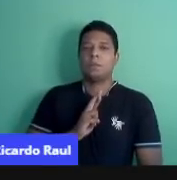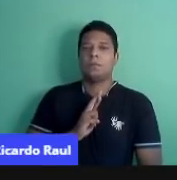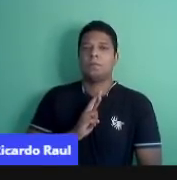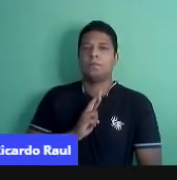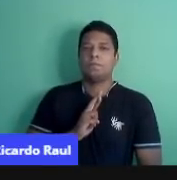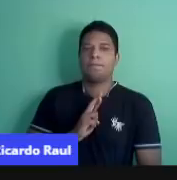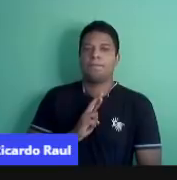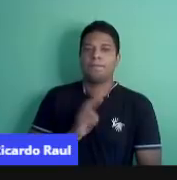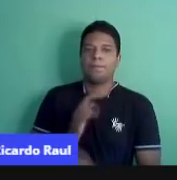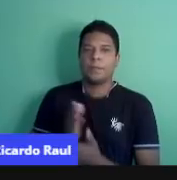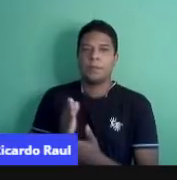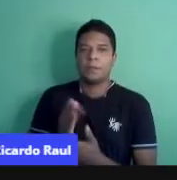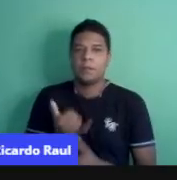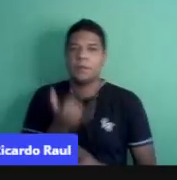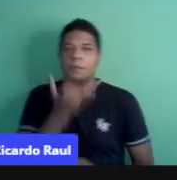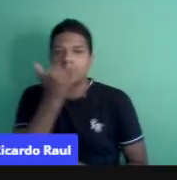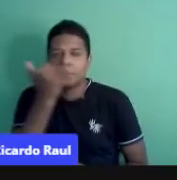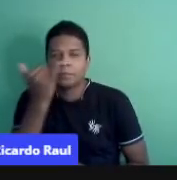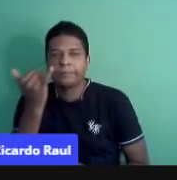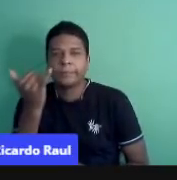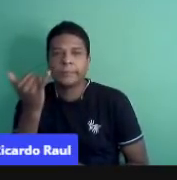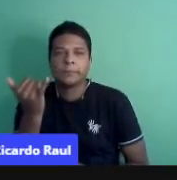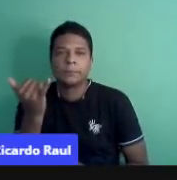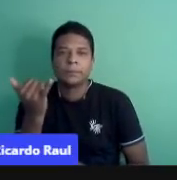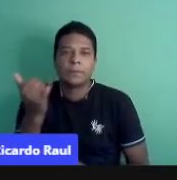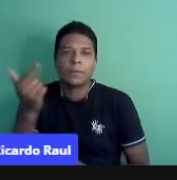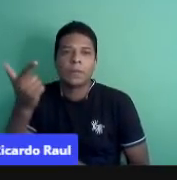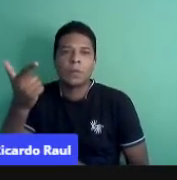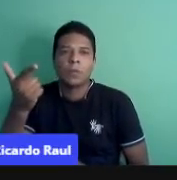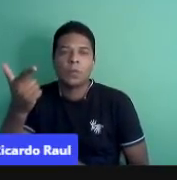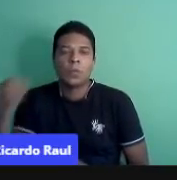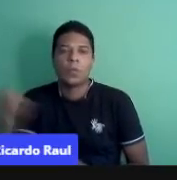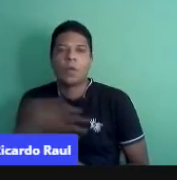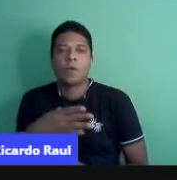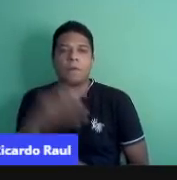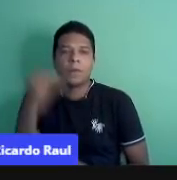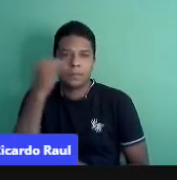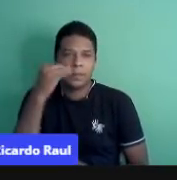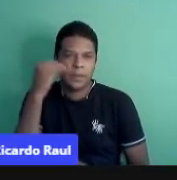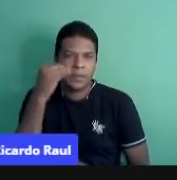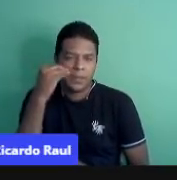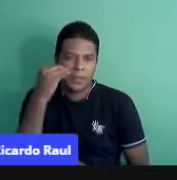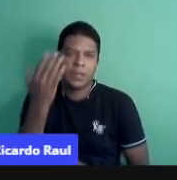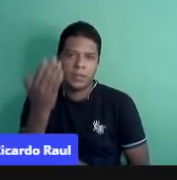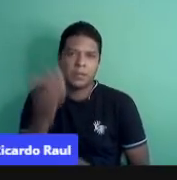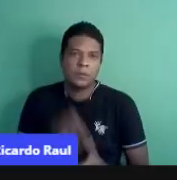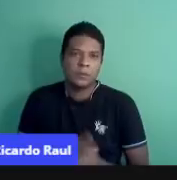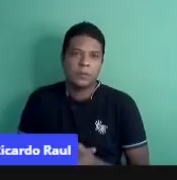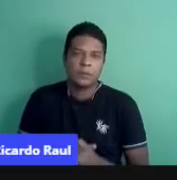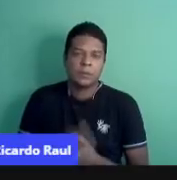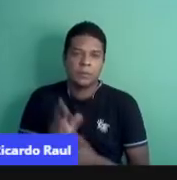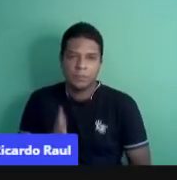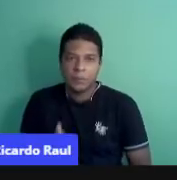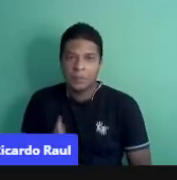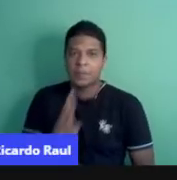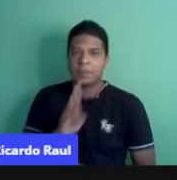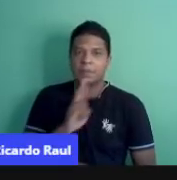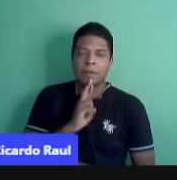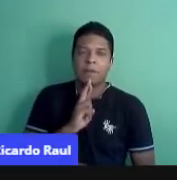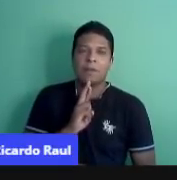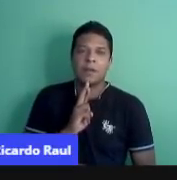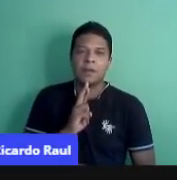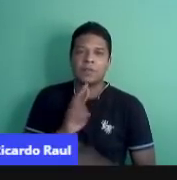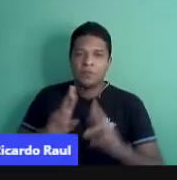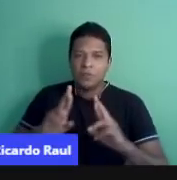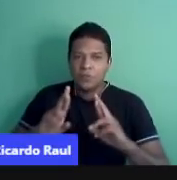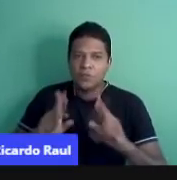algo acidental que trouxe uma nova experiência, que me trouxe uma resposta